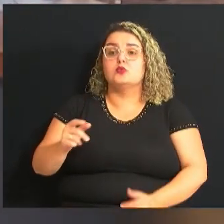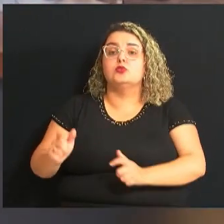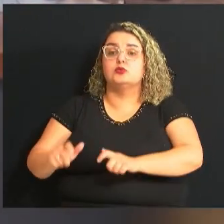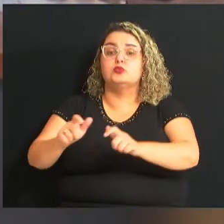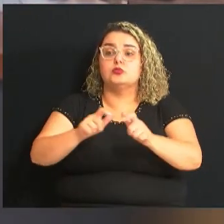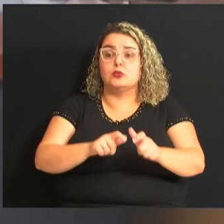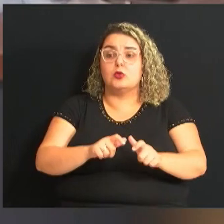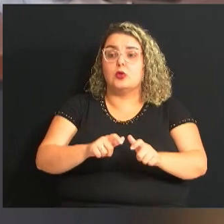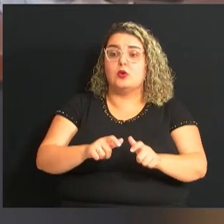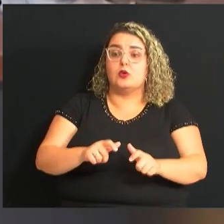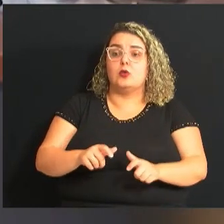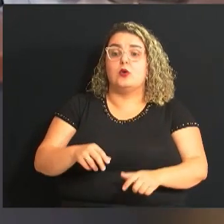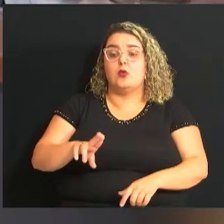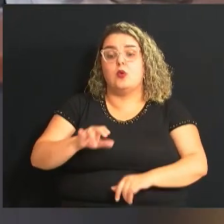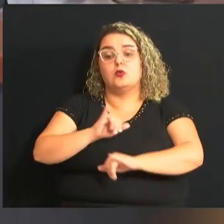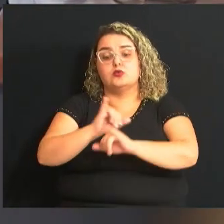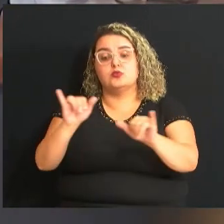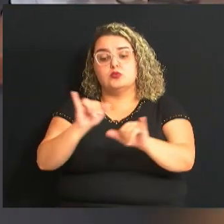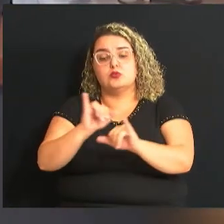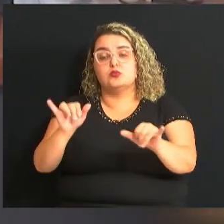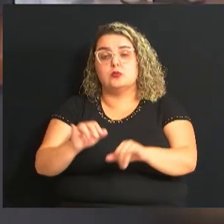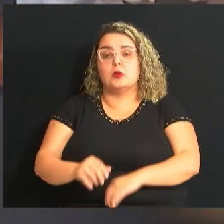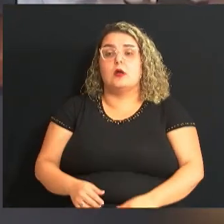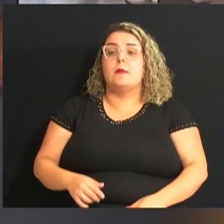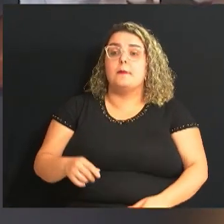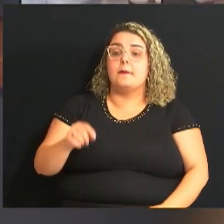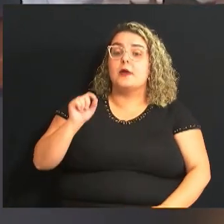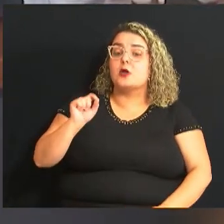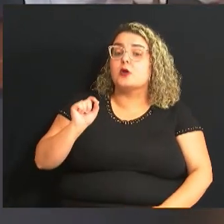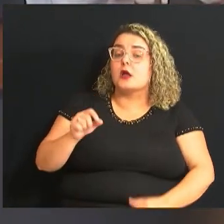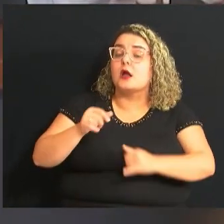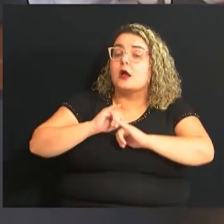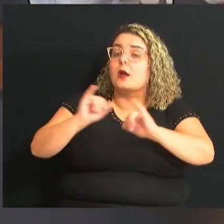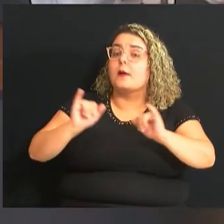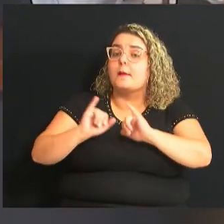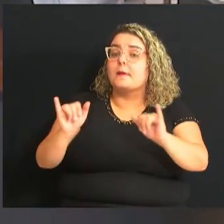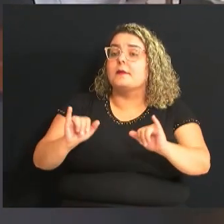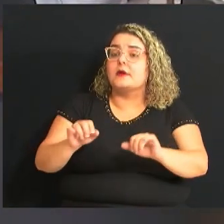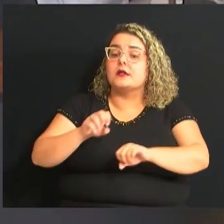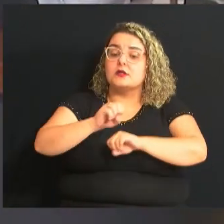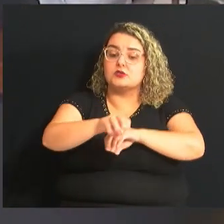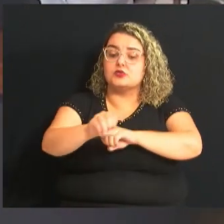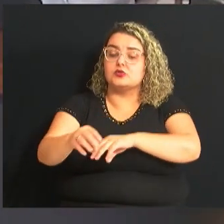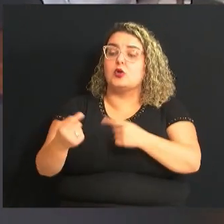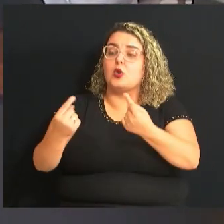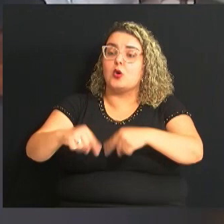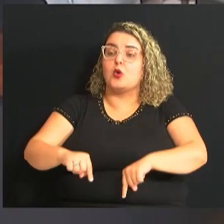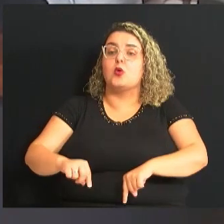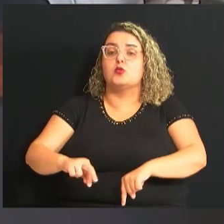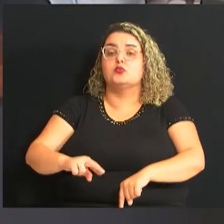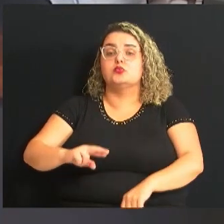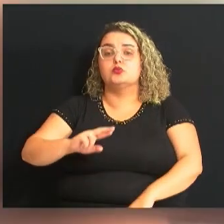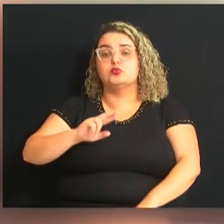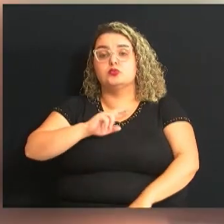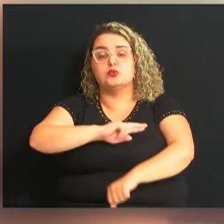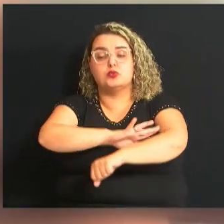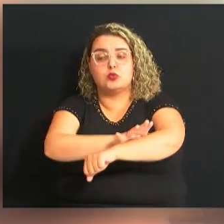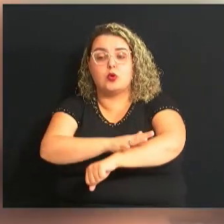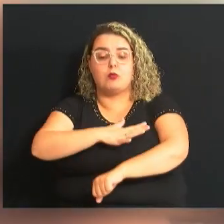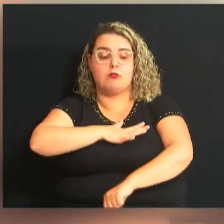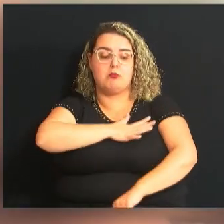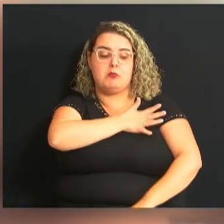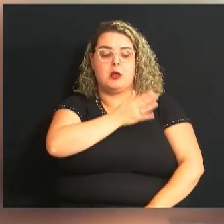de publicidade para campanhas educativas contra o racismo, o preconceito e a discriminação.